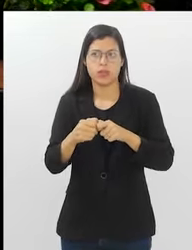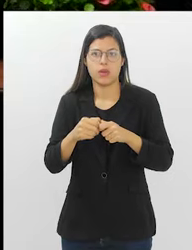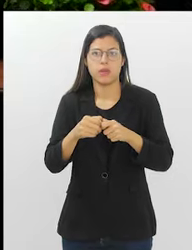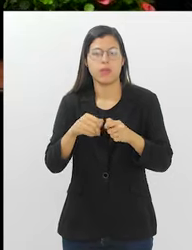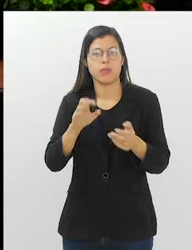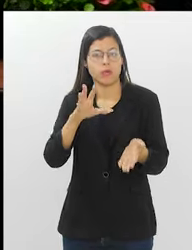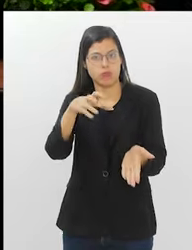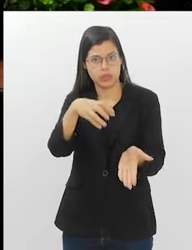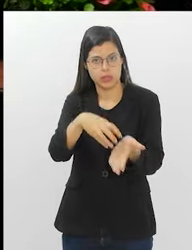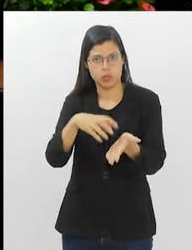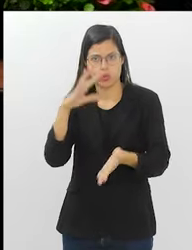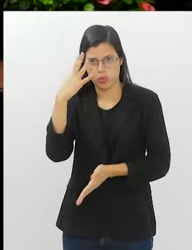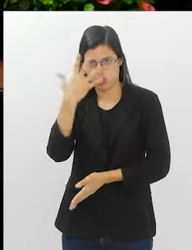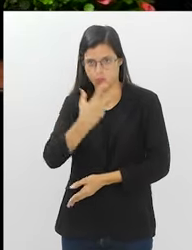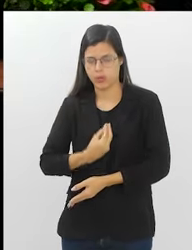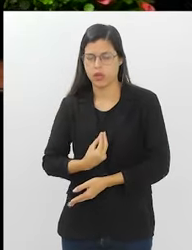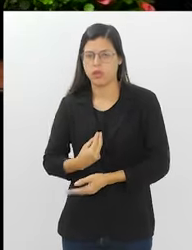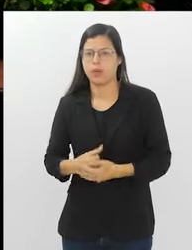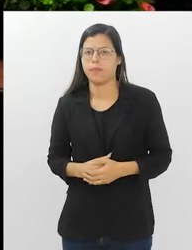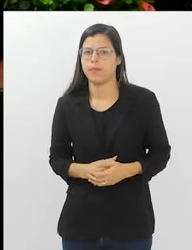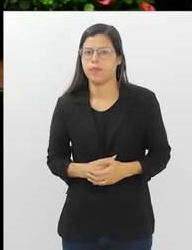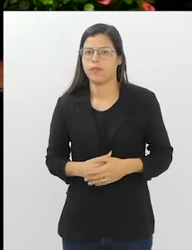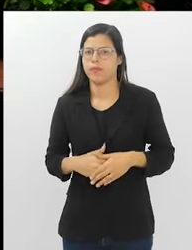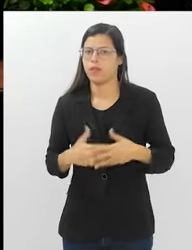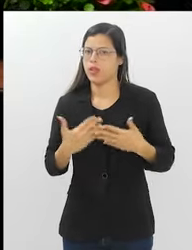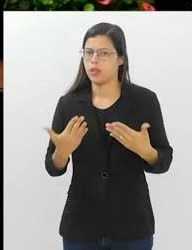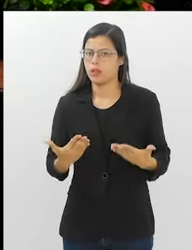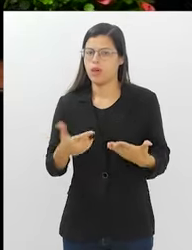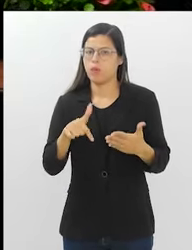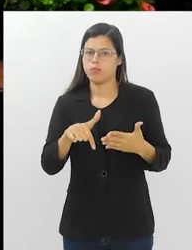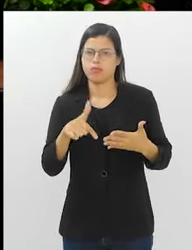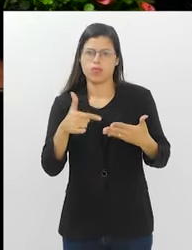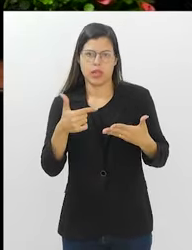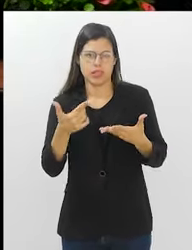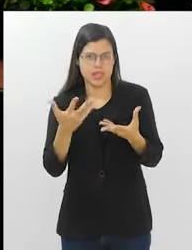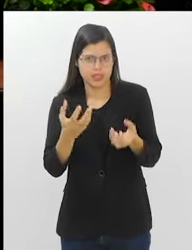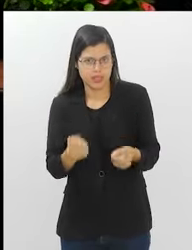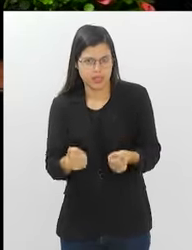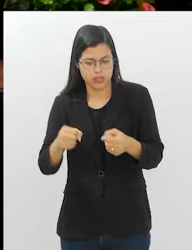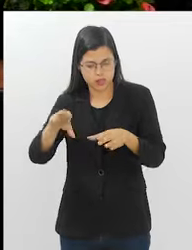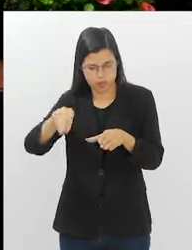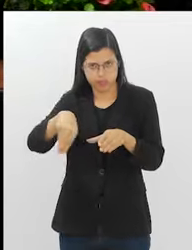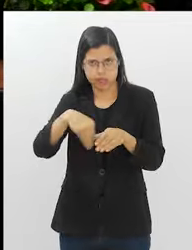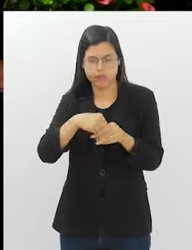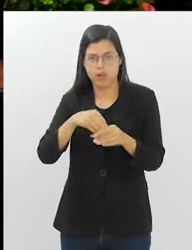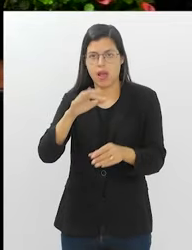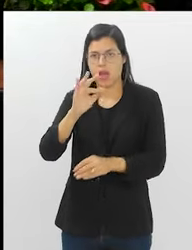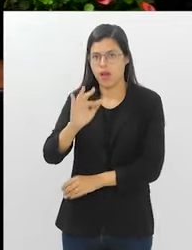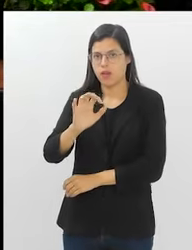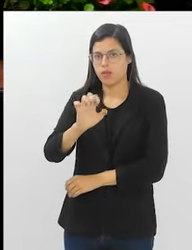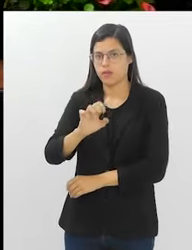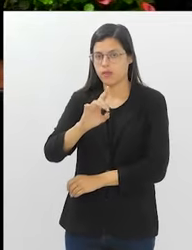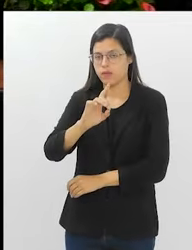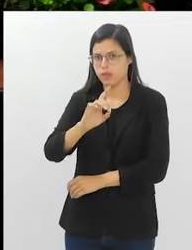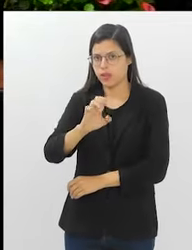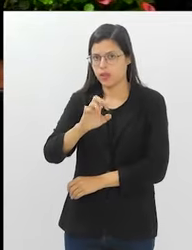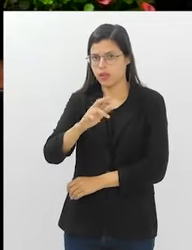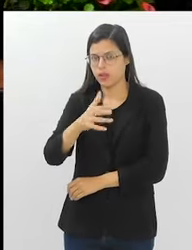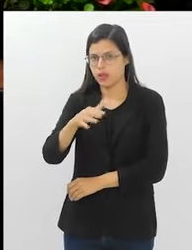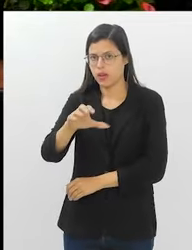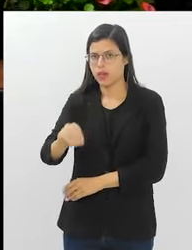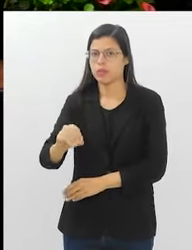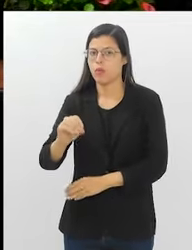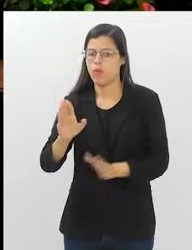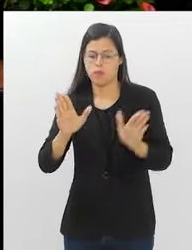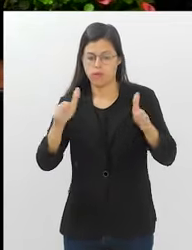pelos centros espíritas. Então, mediante essas adesões, essa federação ela é centrada no Brasil,